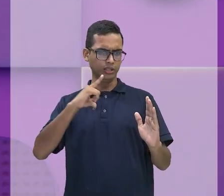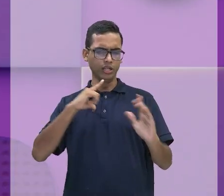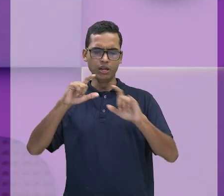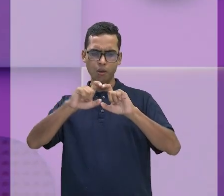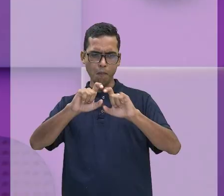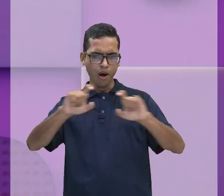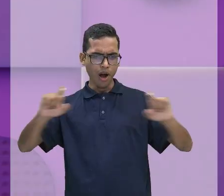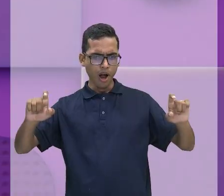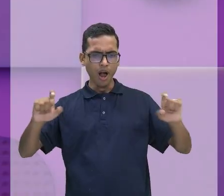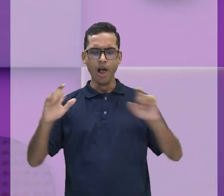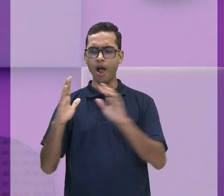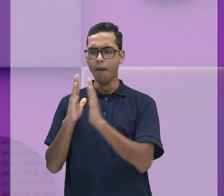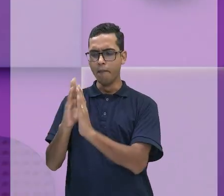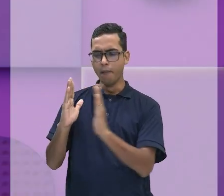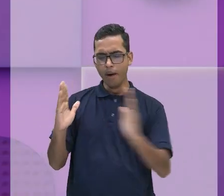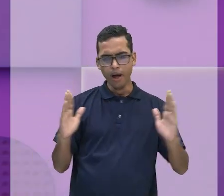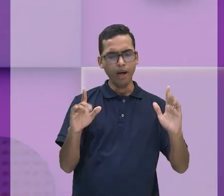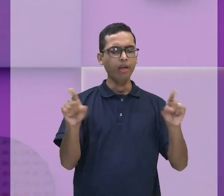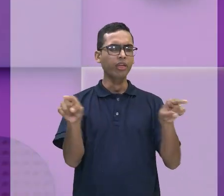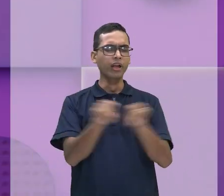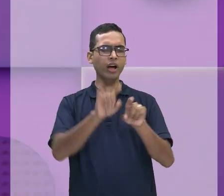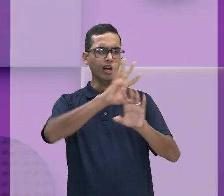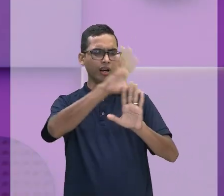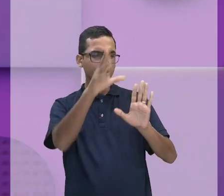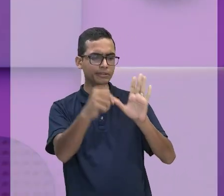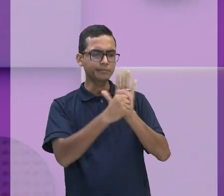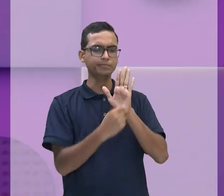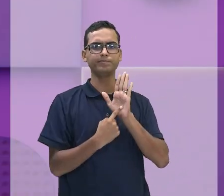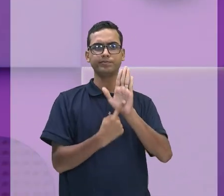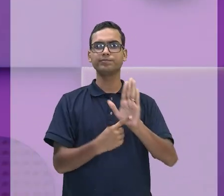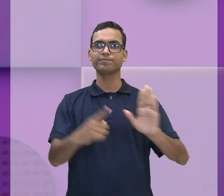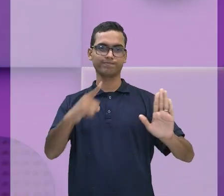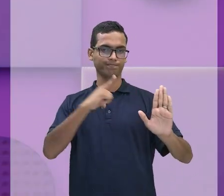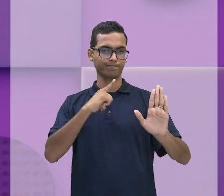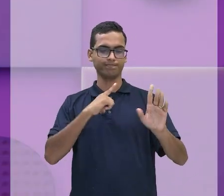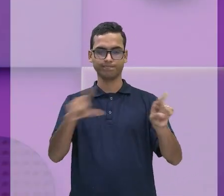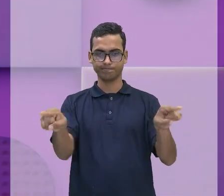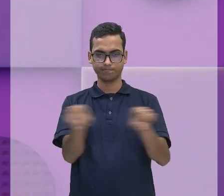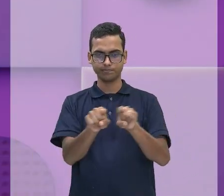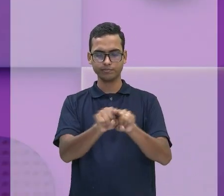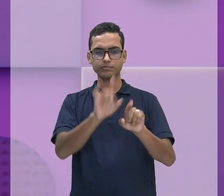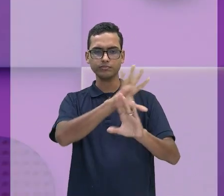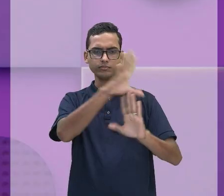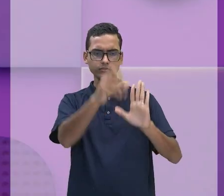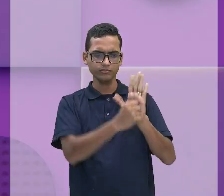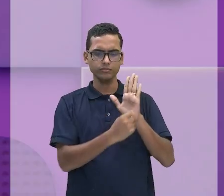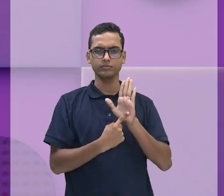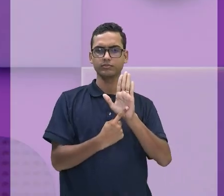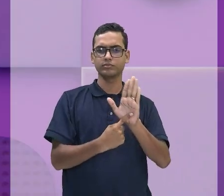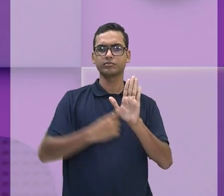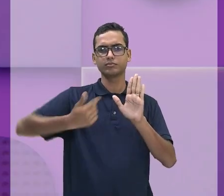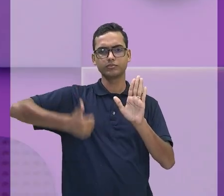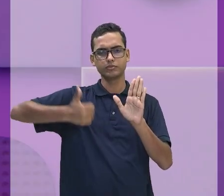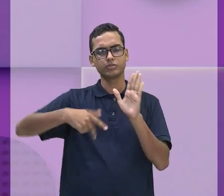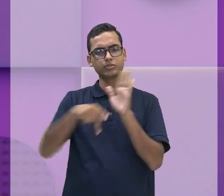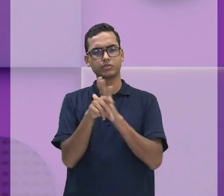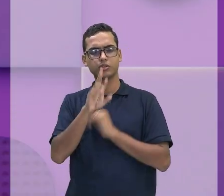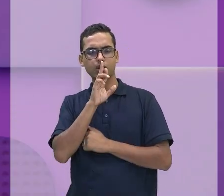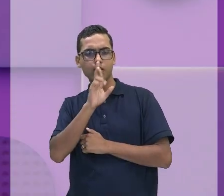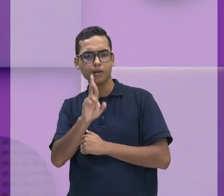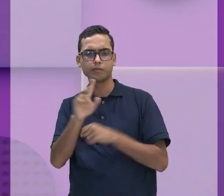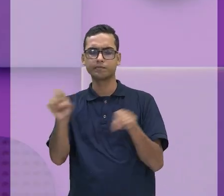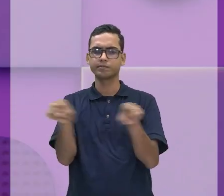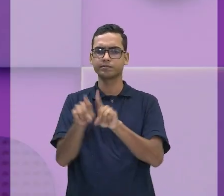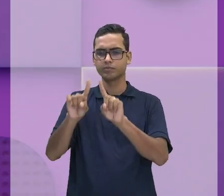das operações e dos símbolos, certo? Então, simbolicamente, primeiro eu vou responder os parênteses, depois